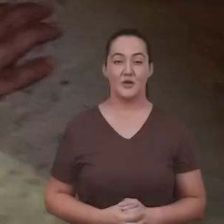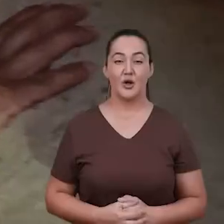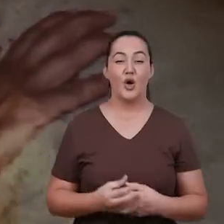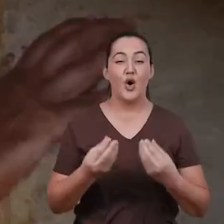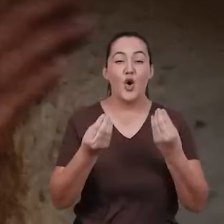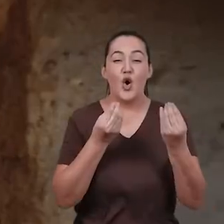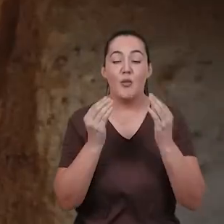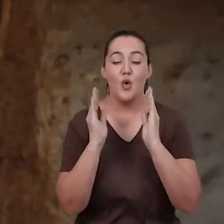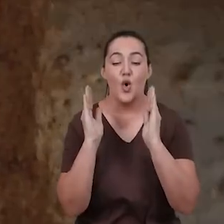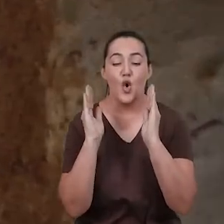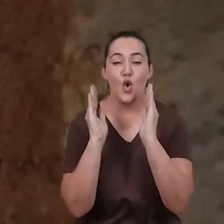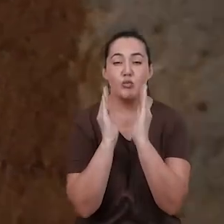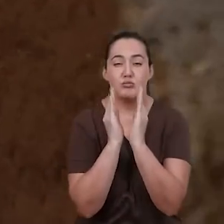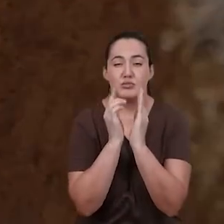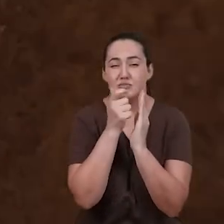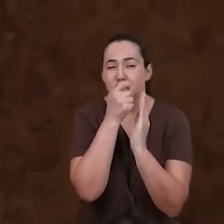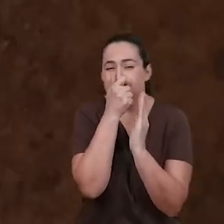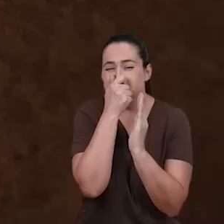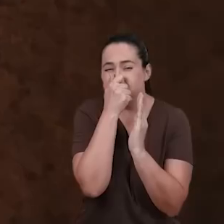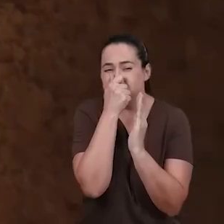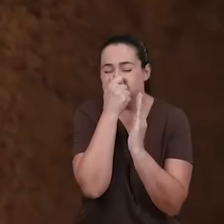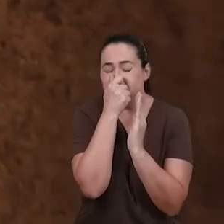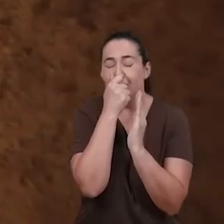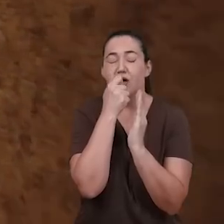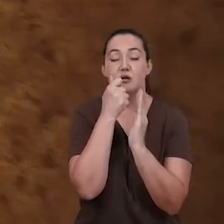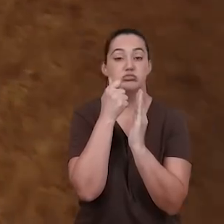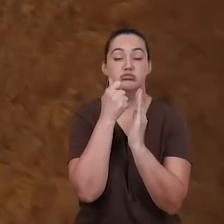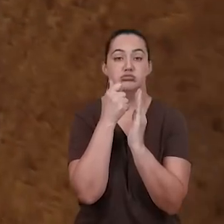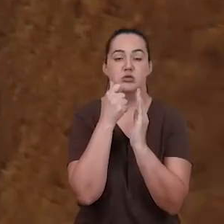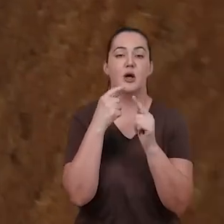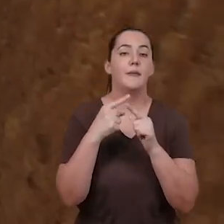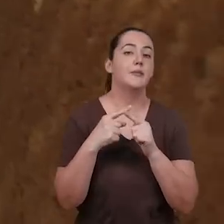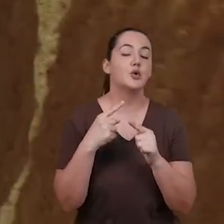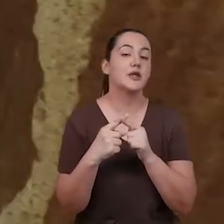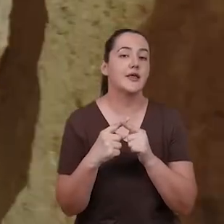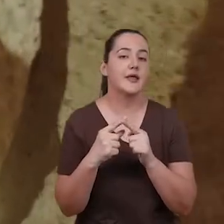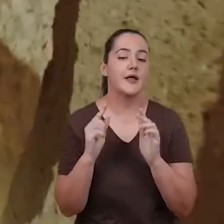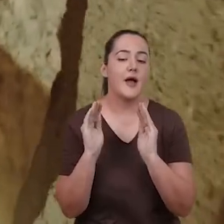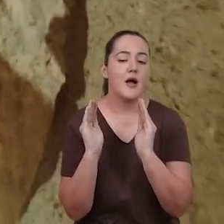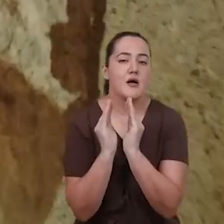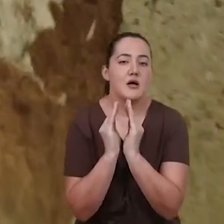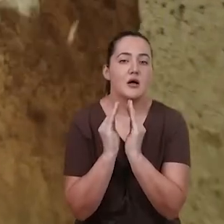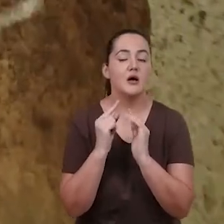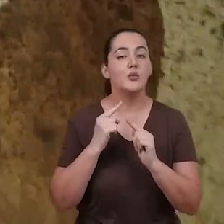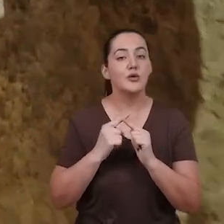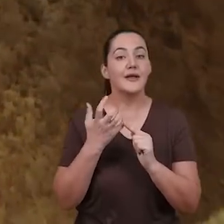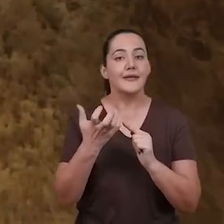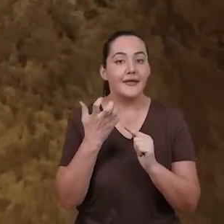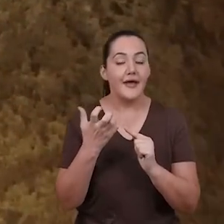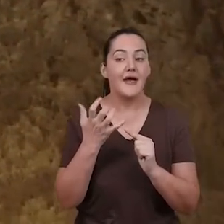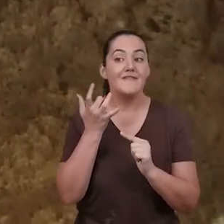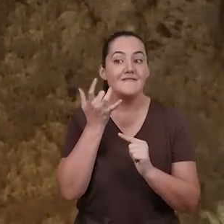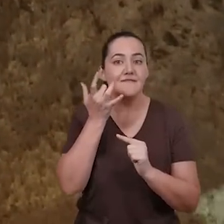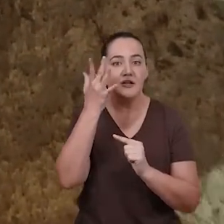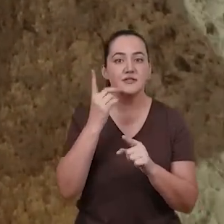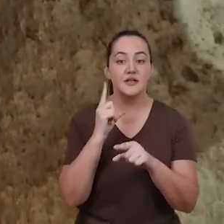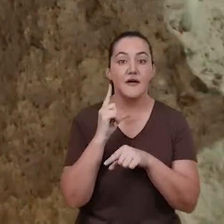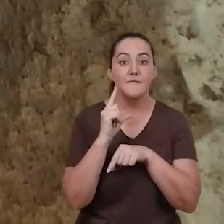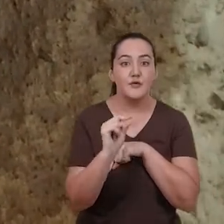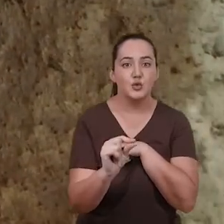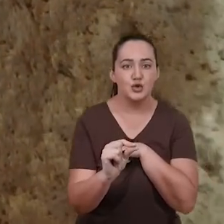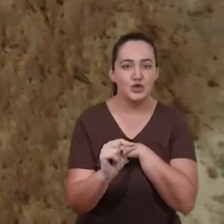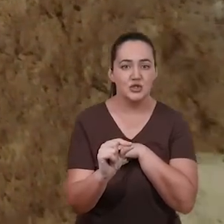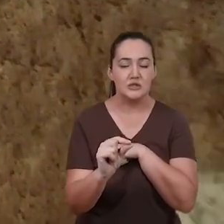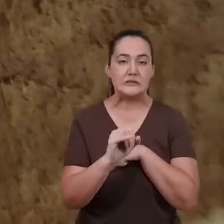Olhem como que os corredores eram realmente estreitos. E por que isso aqui? Porque eles queriam facilitar